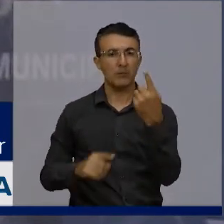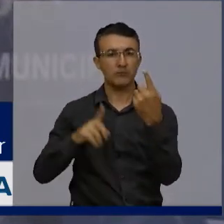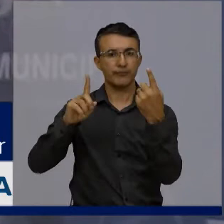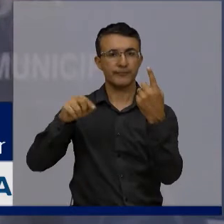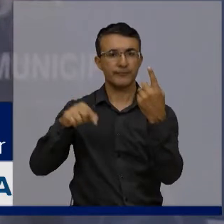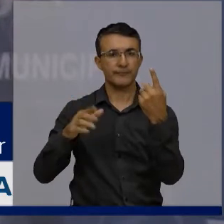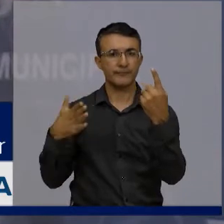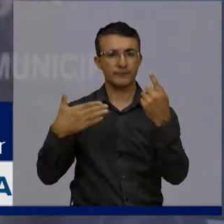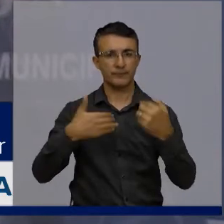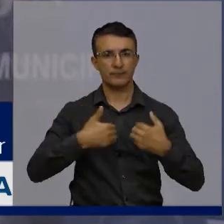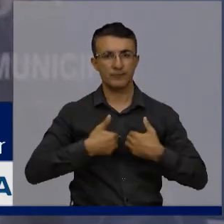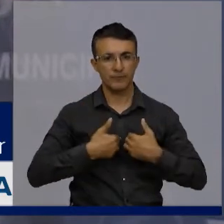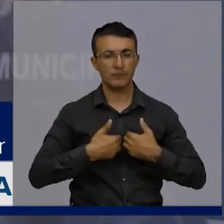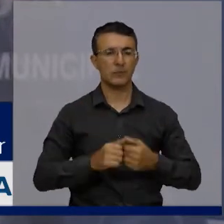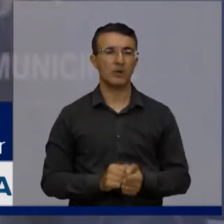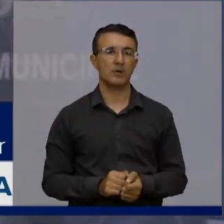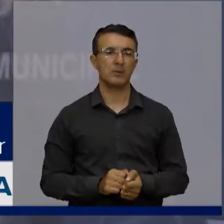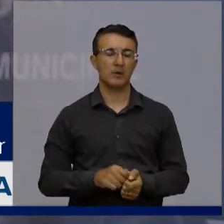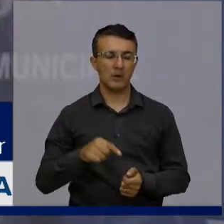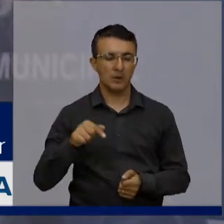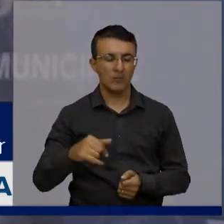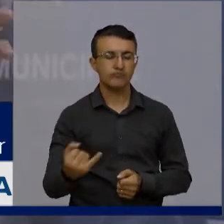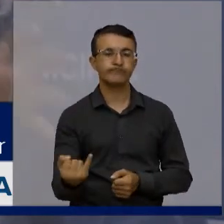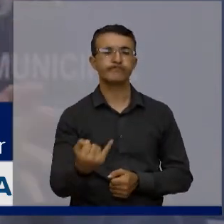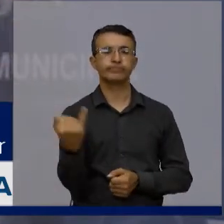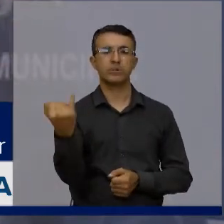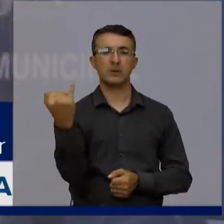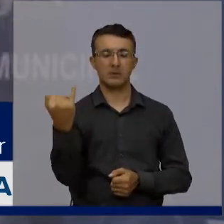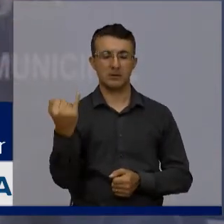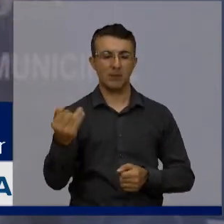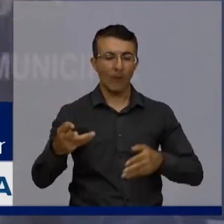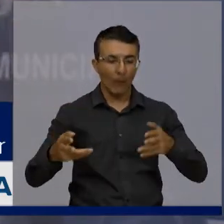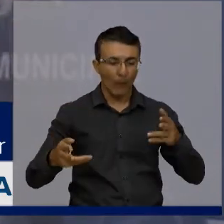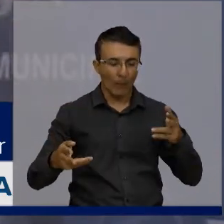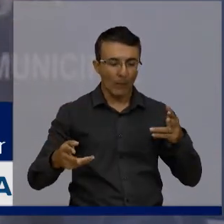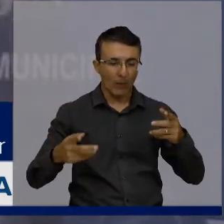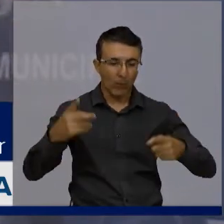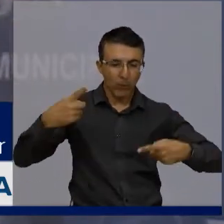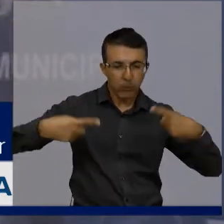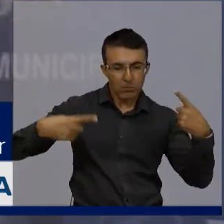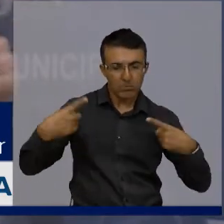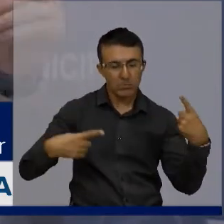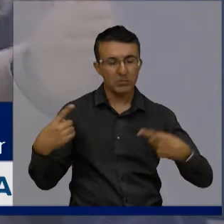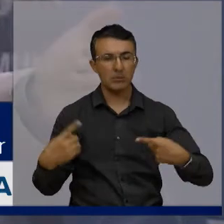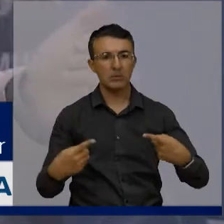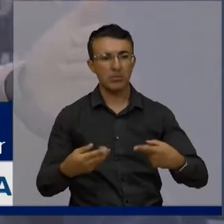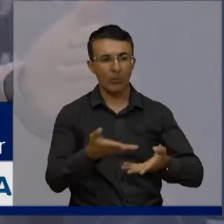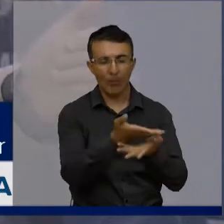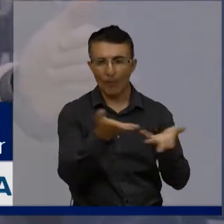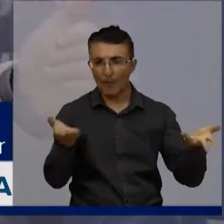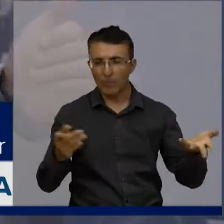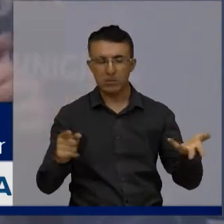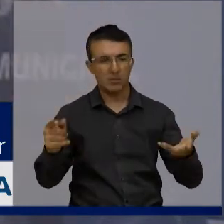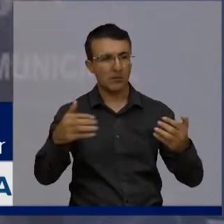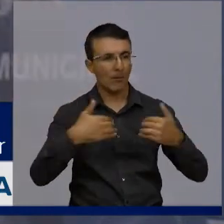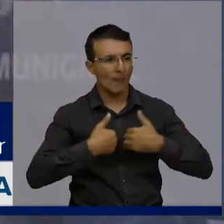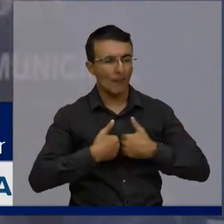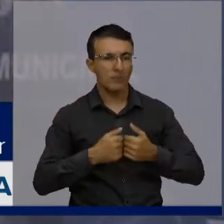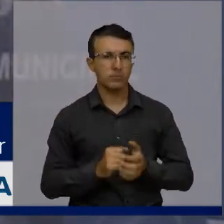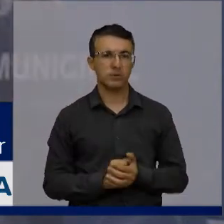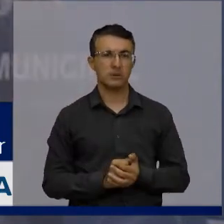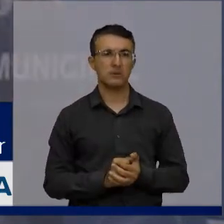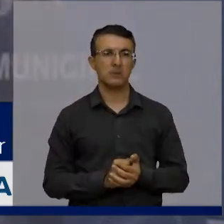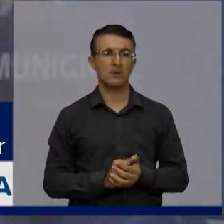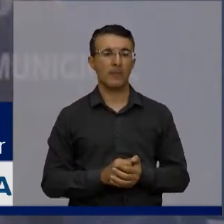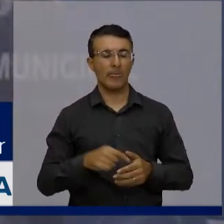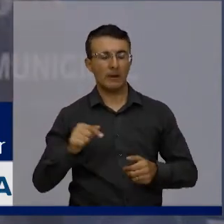fundamental para a administração pública ter políticas públicas para o autismo. E essa foi uma grande vitória,